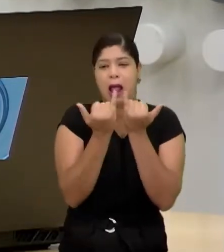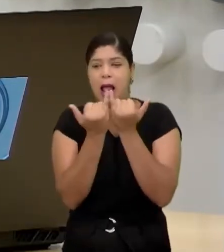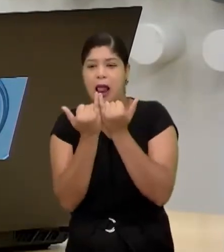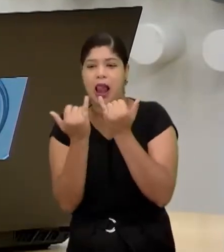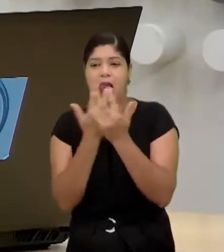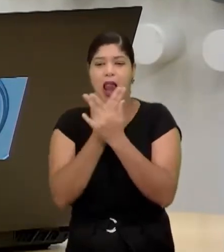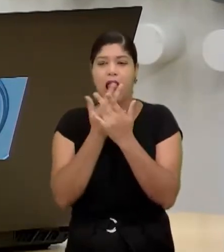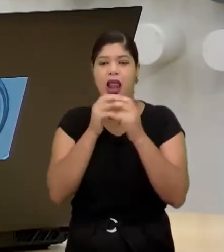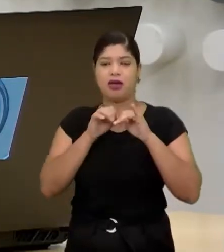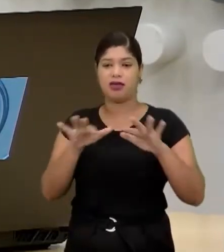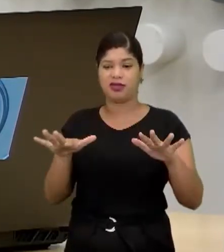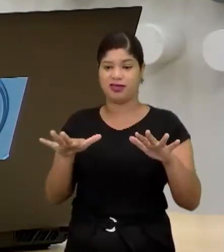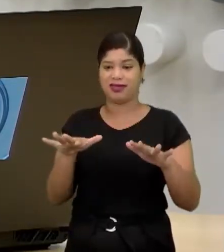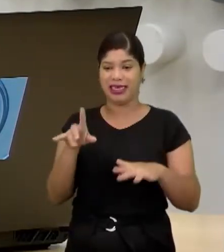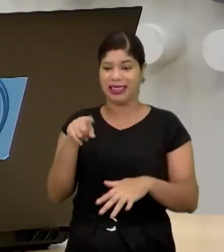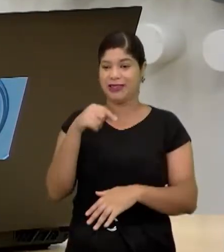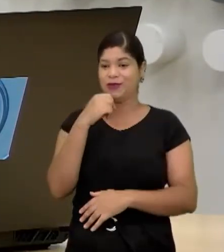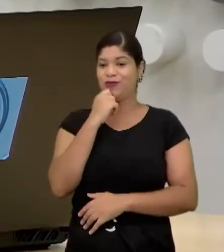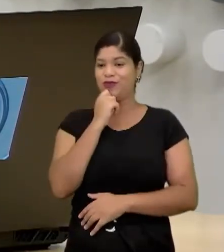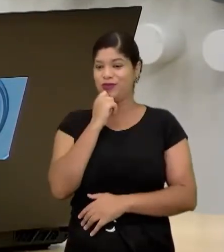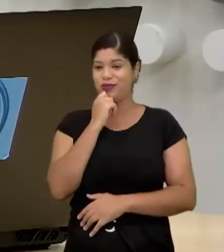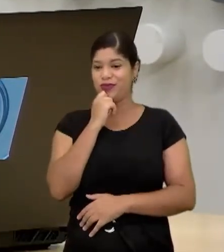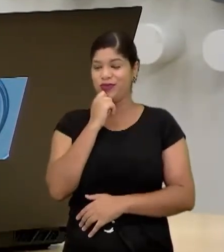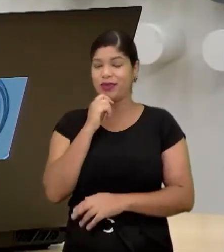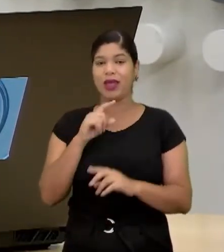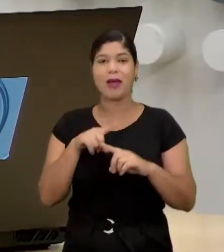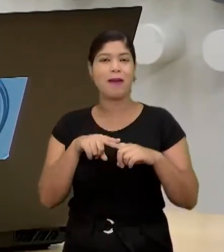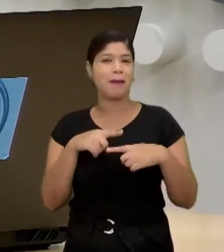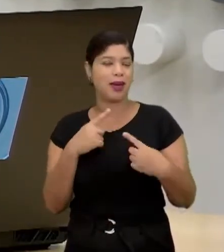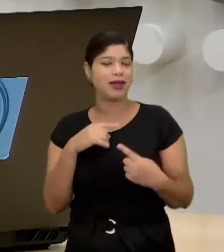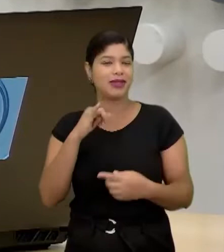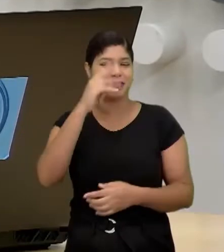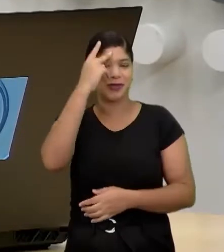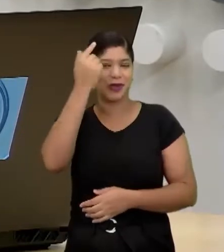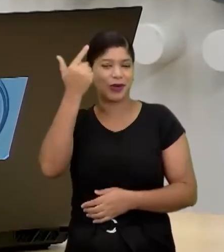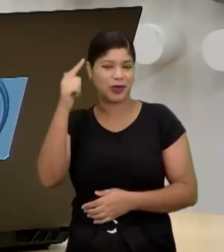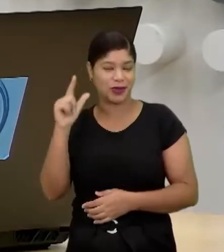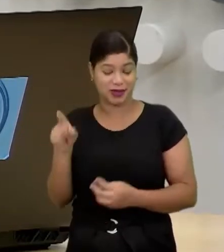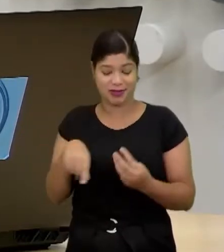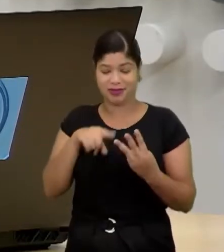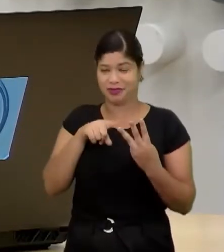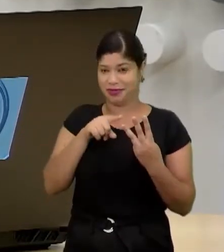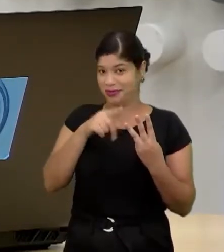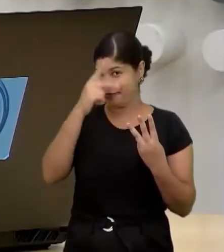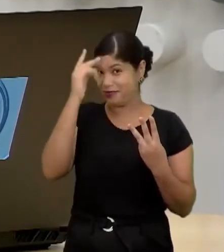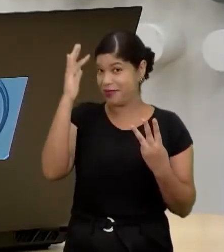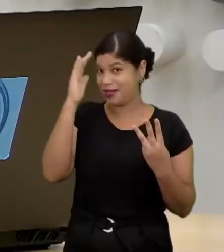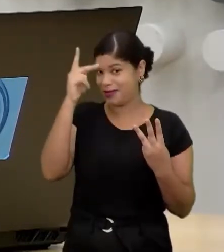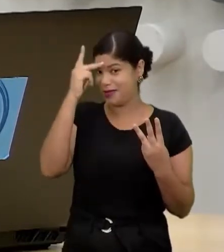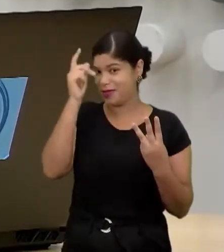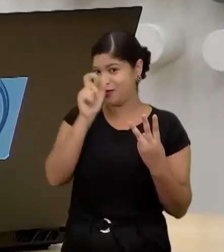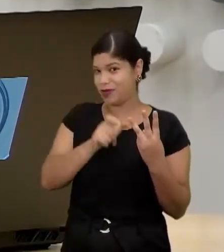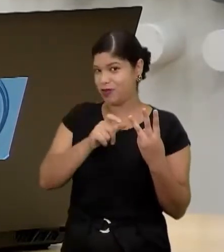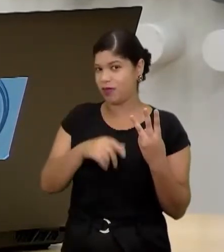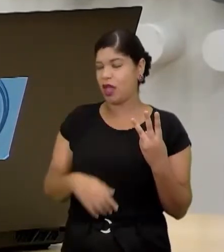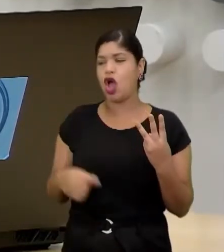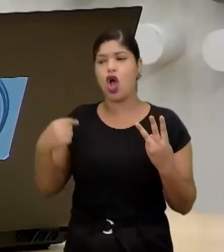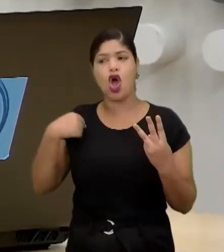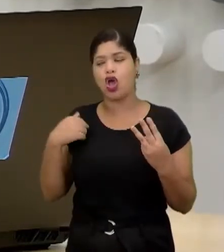agora poderia ter se tivesse alguém ali conversando uma terceira pessoa poderia dizer o seguinte não